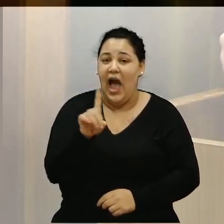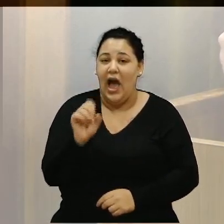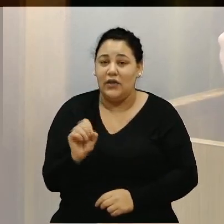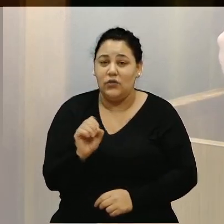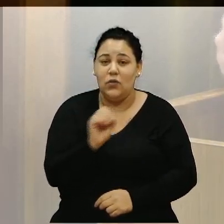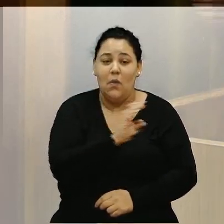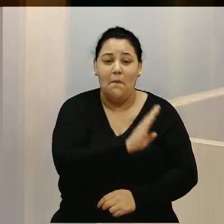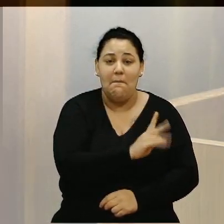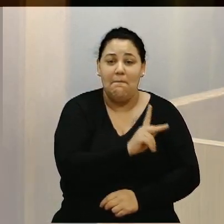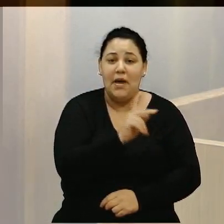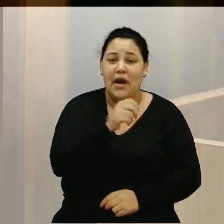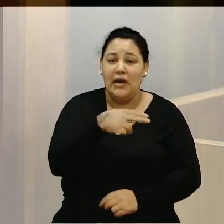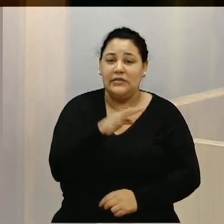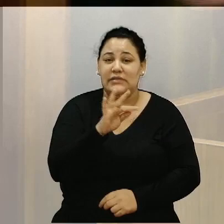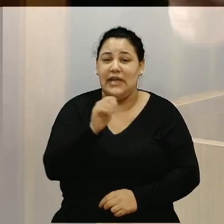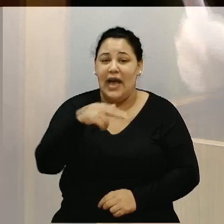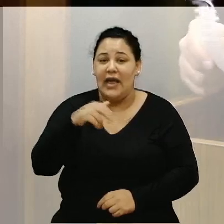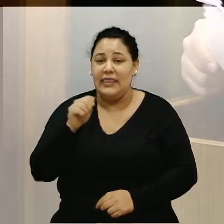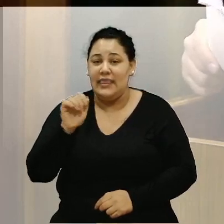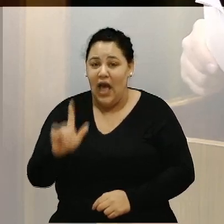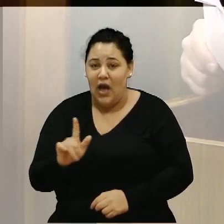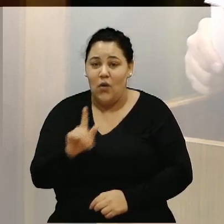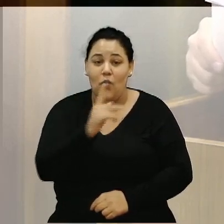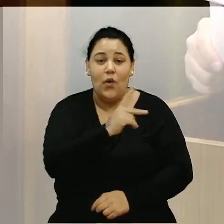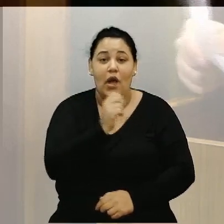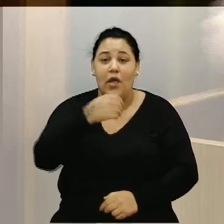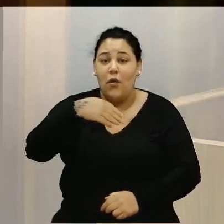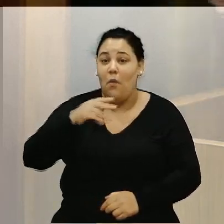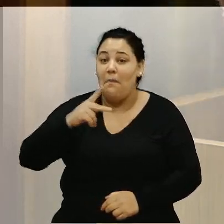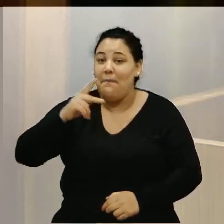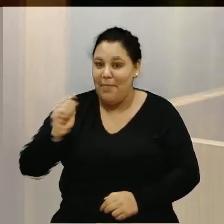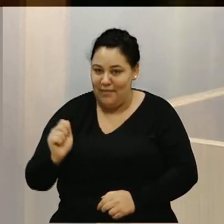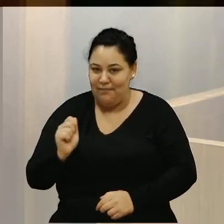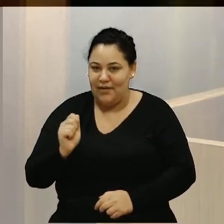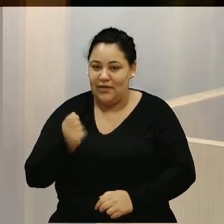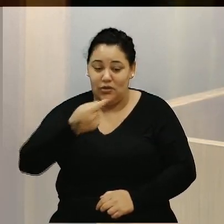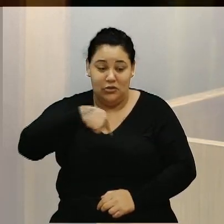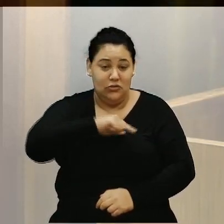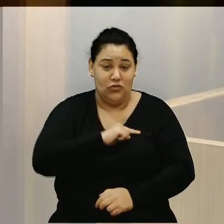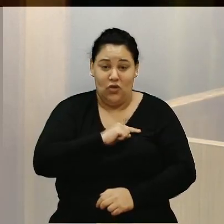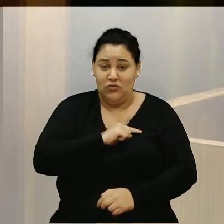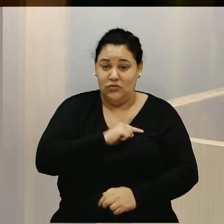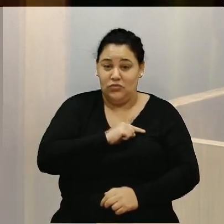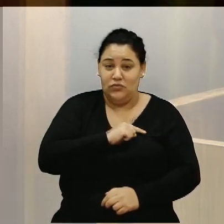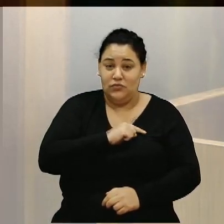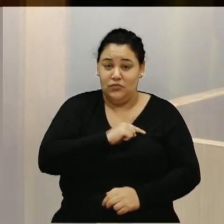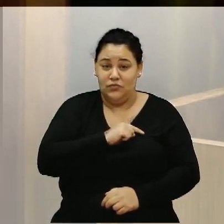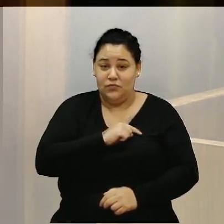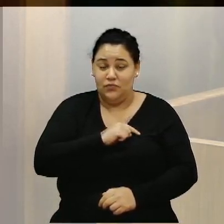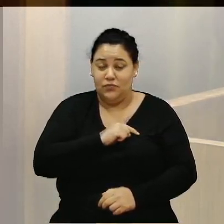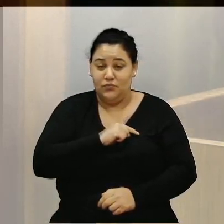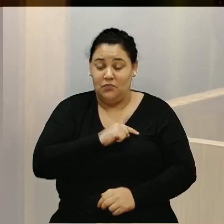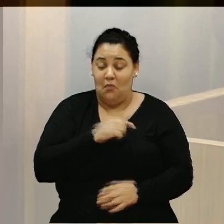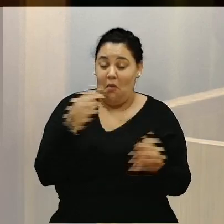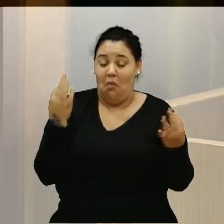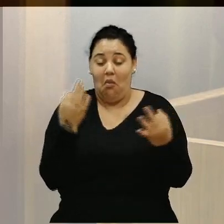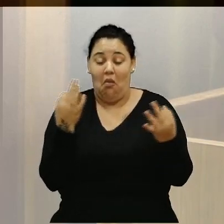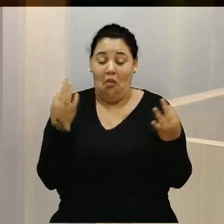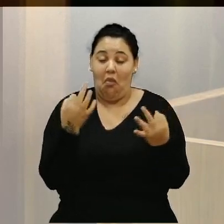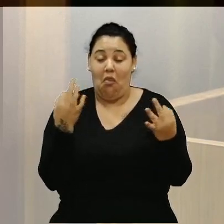bioma Pampa. E o nosso ilustre governador, que vai para a rede nacional se vitimizar e